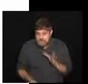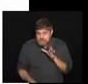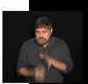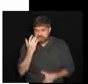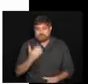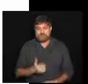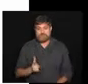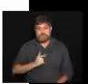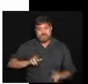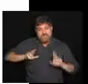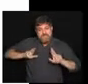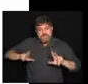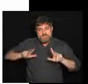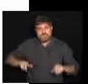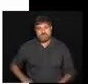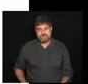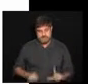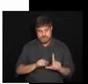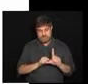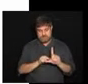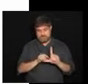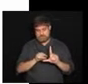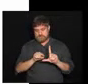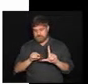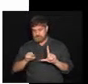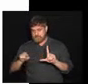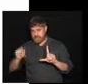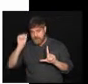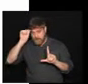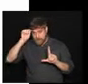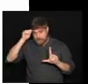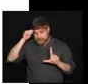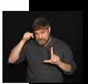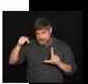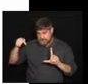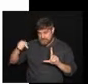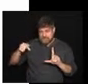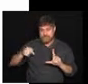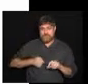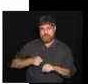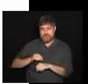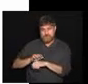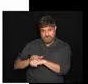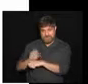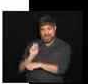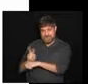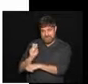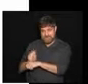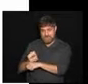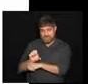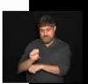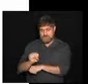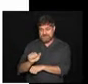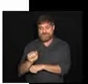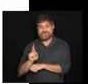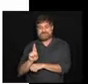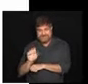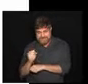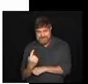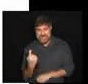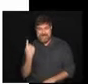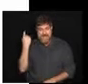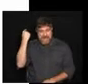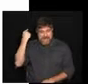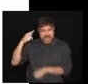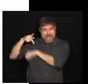A diferença entre as duas curvas é que uma delas é do SARS, que também era um coronavírus que atingiu